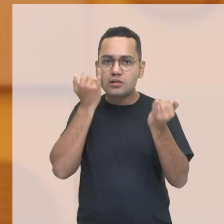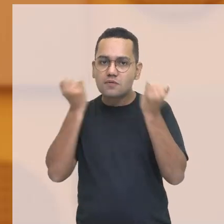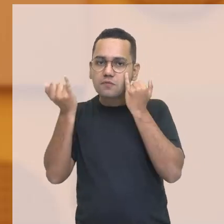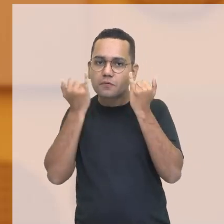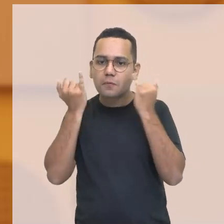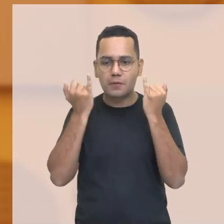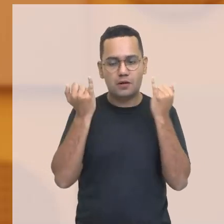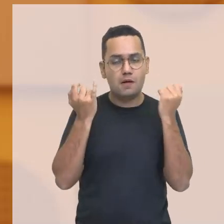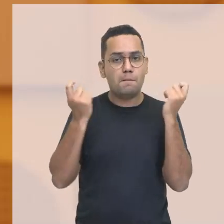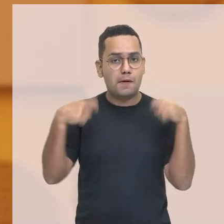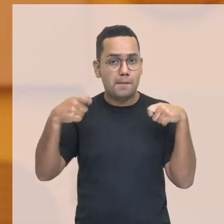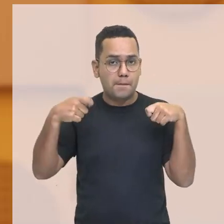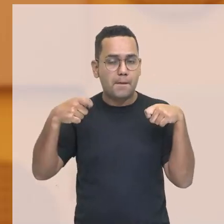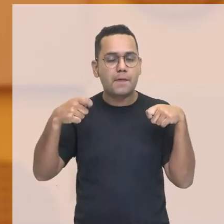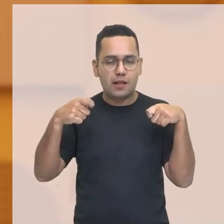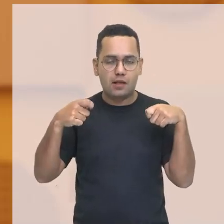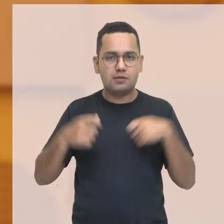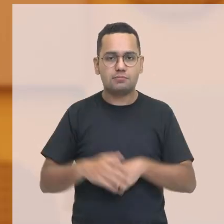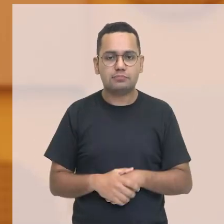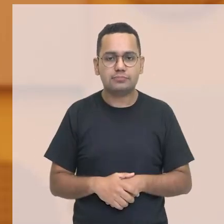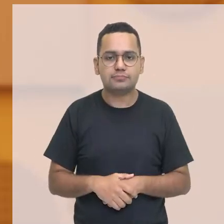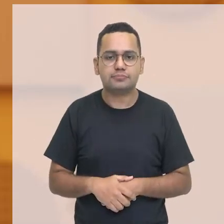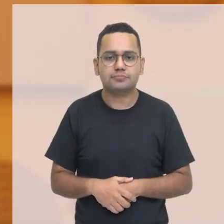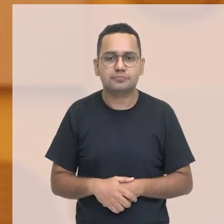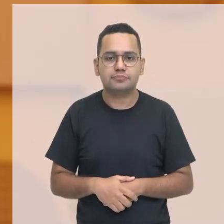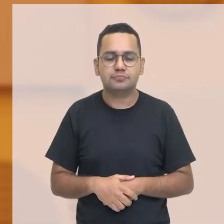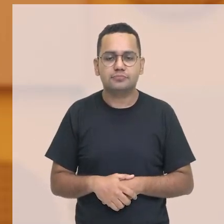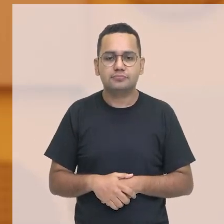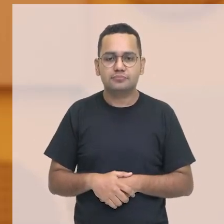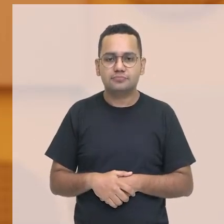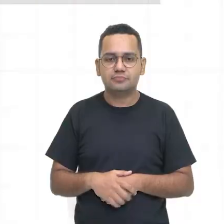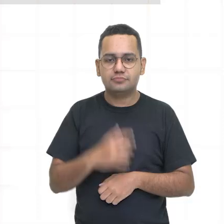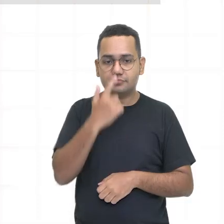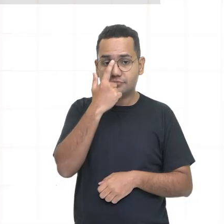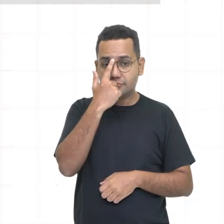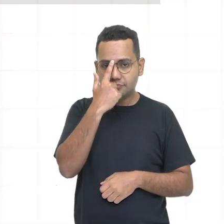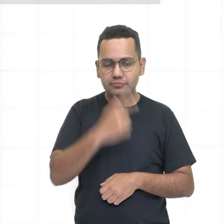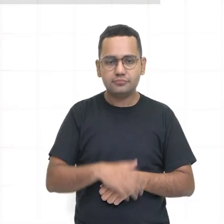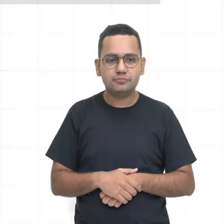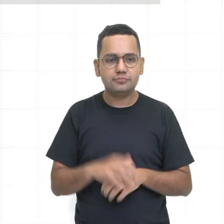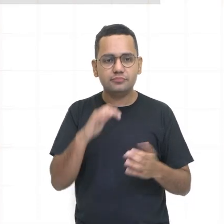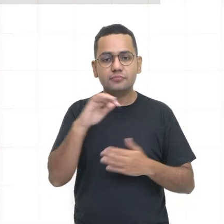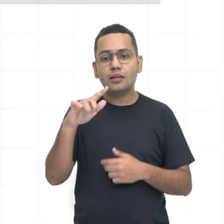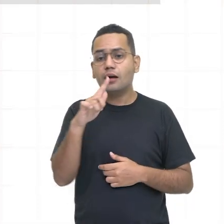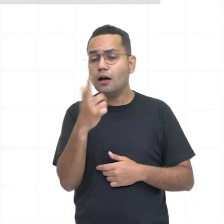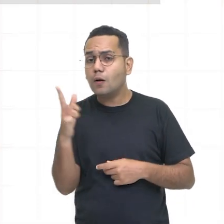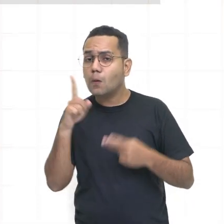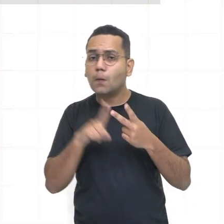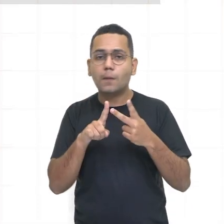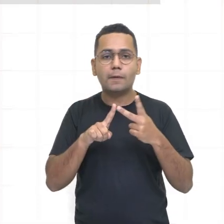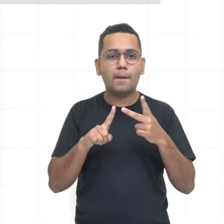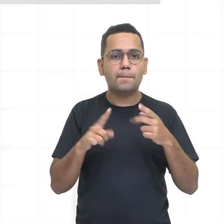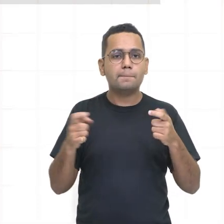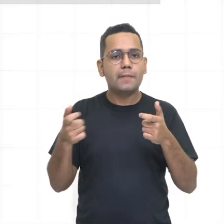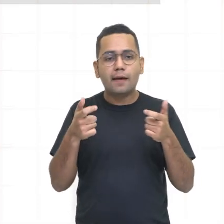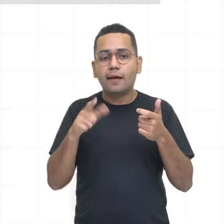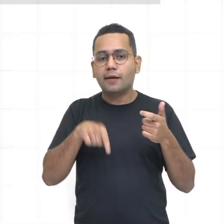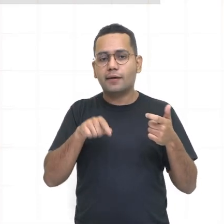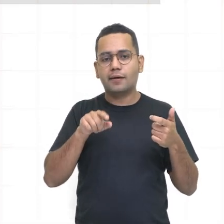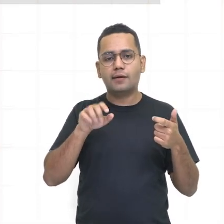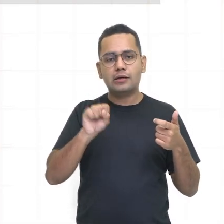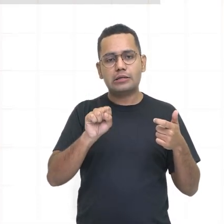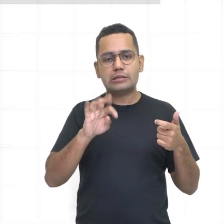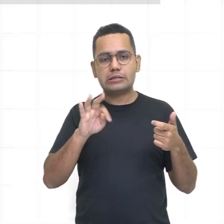contexto que vai se dar a partir de agora. A próxima batalha é a de Stalingrado, que acontece entre